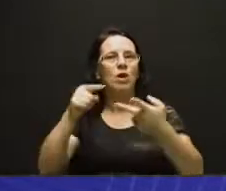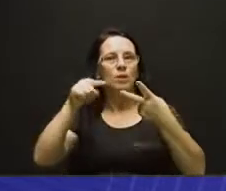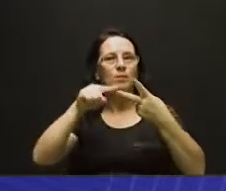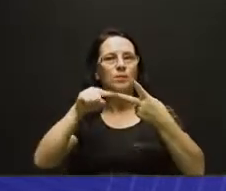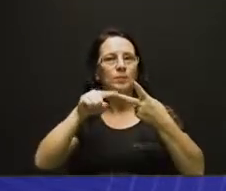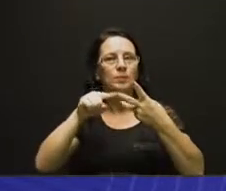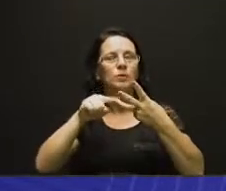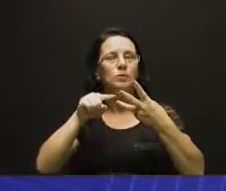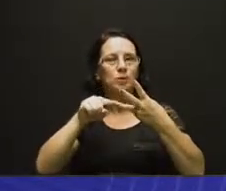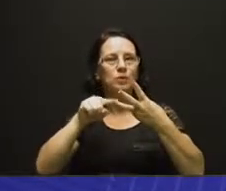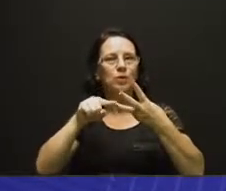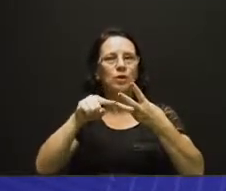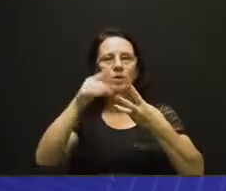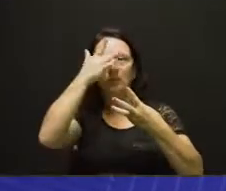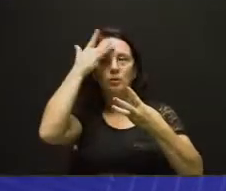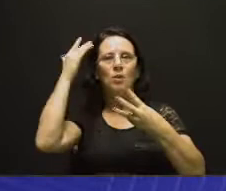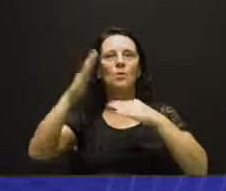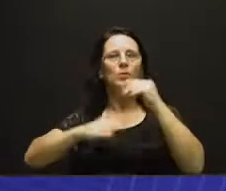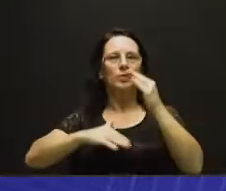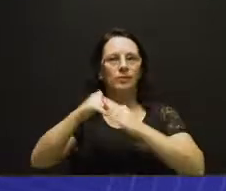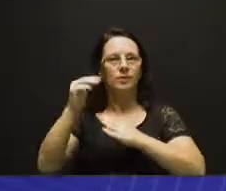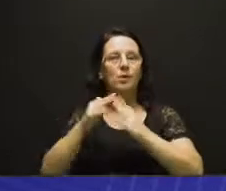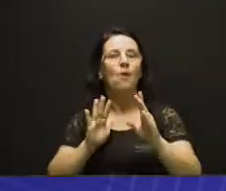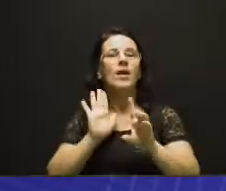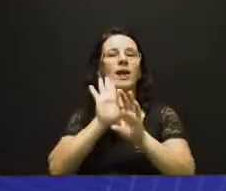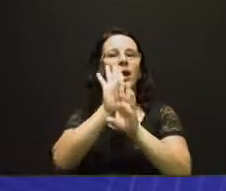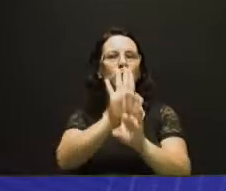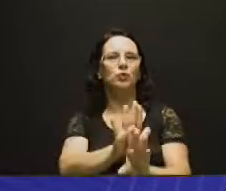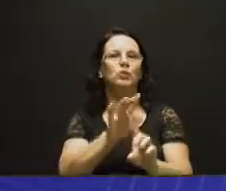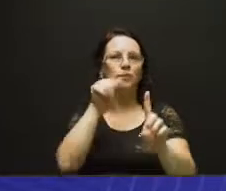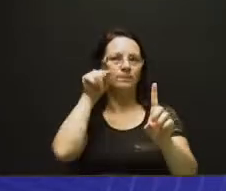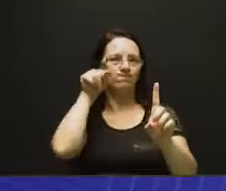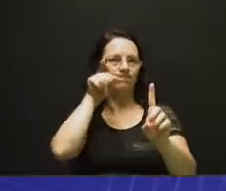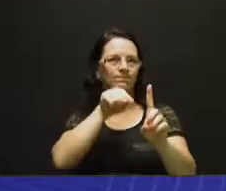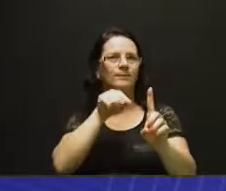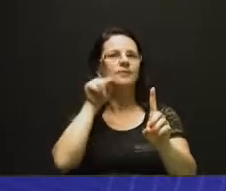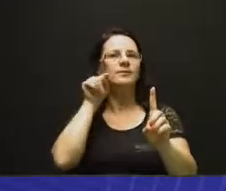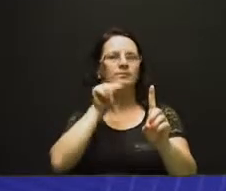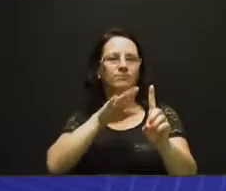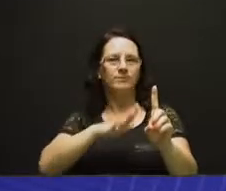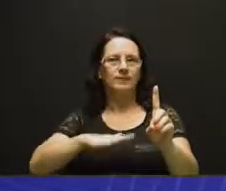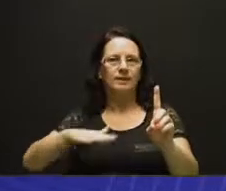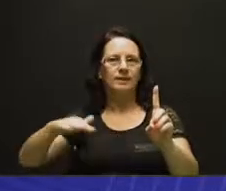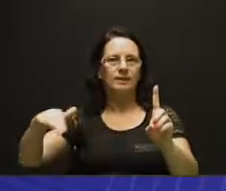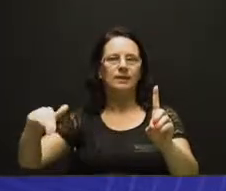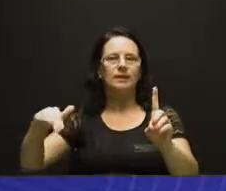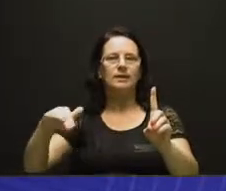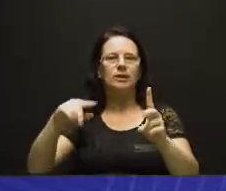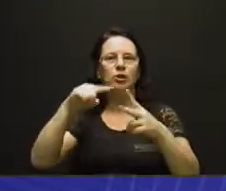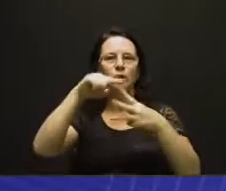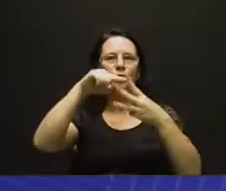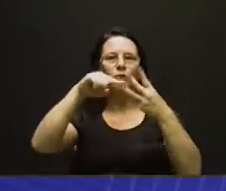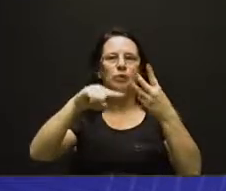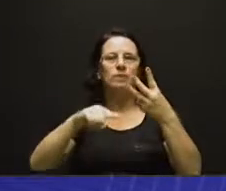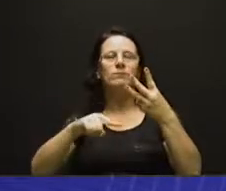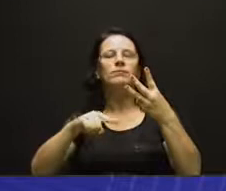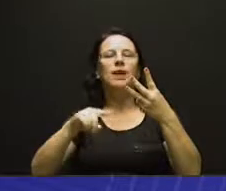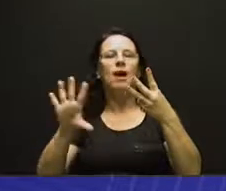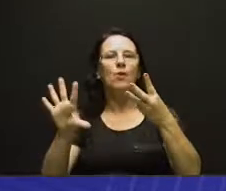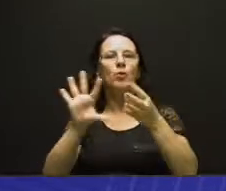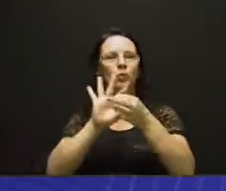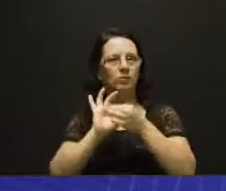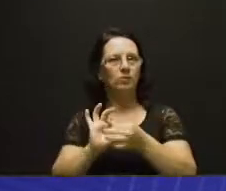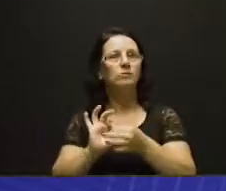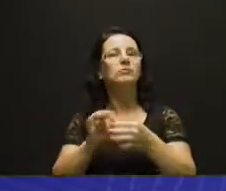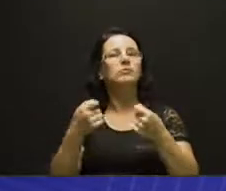que atendem essa criança então sem essa essa tríplice parceria as